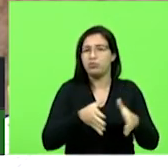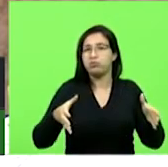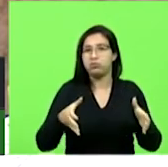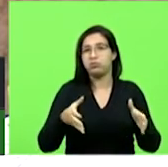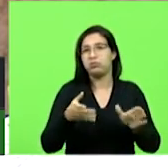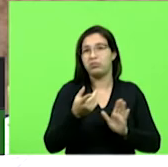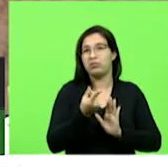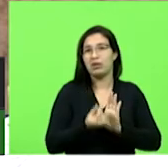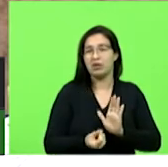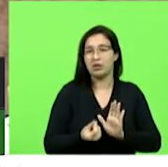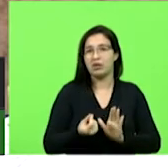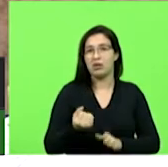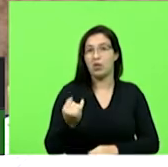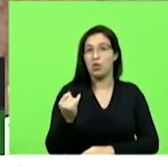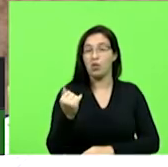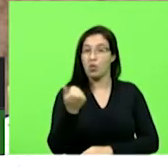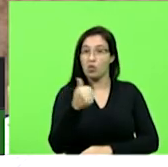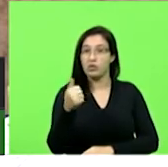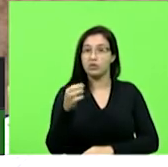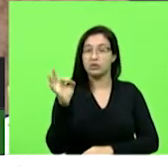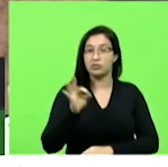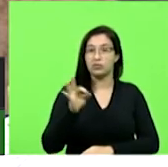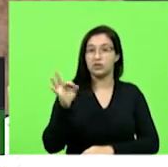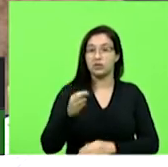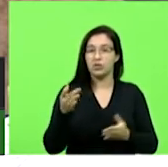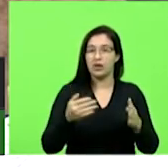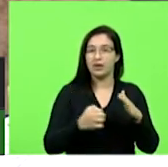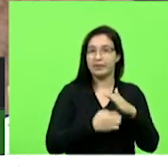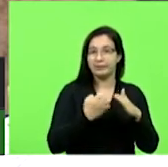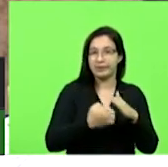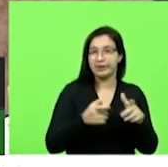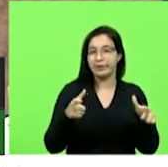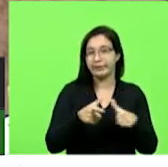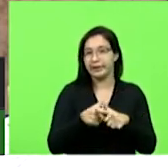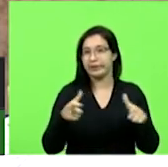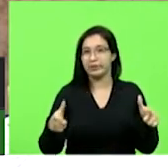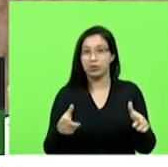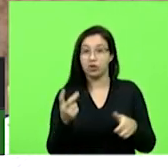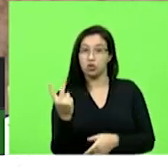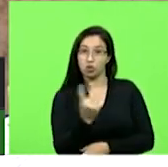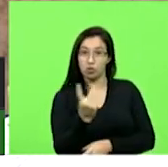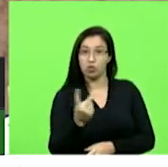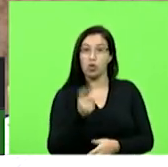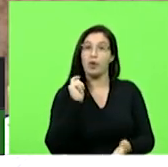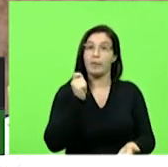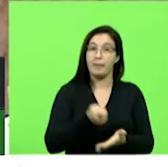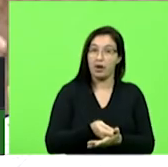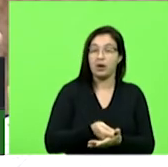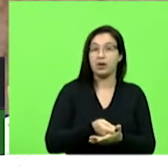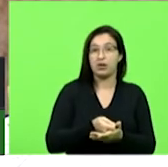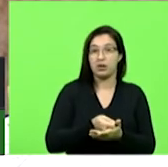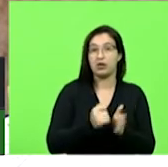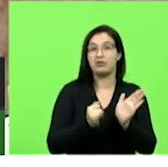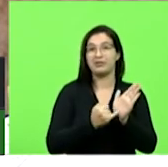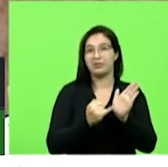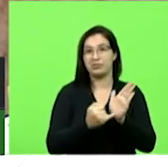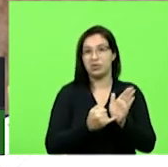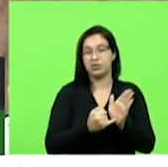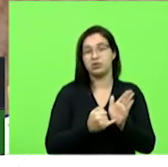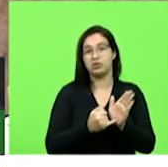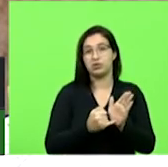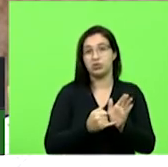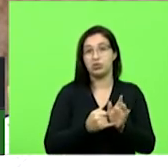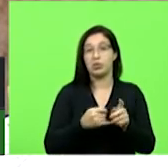o pagador de impostos, o pequeno e o grande empresário, tanto faz, os dois são pagadores de impostos e são legítimos, terão que